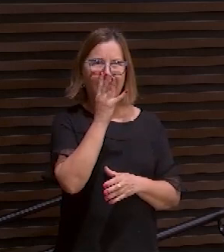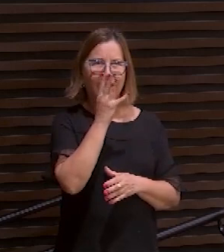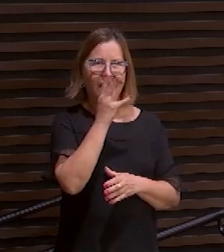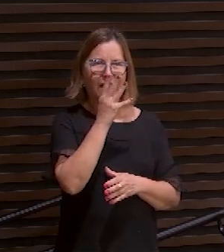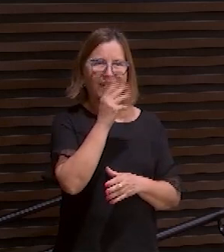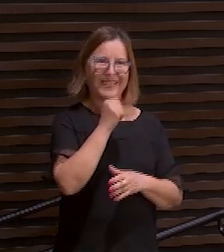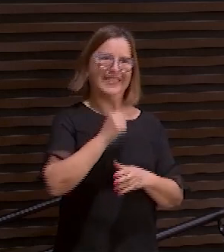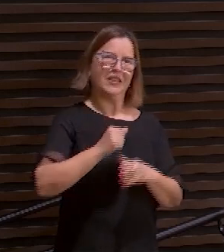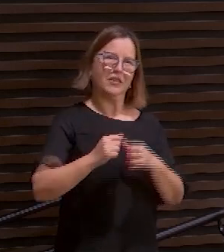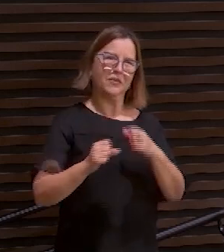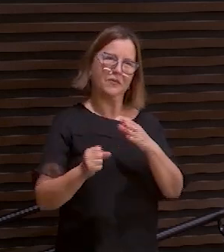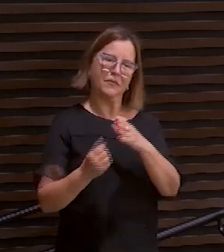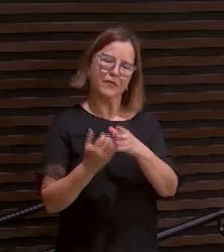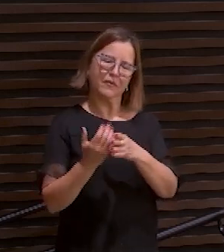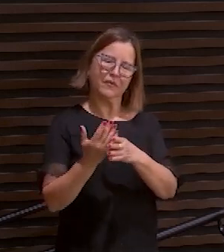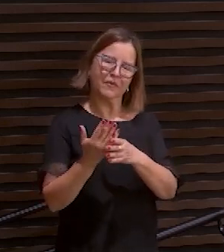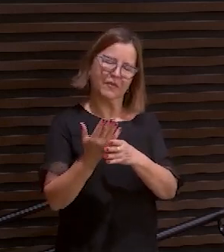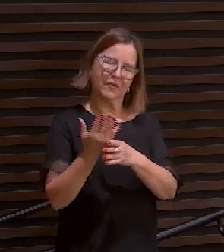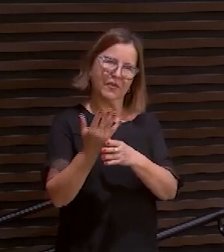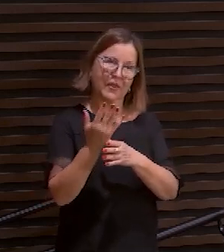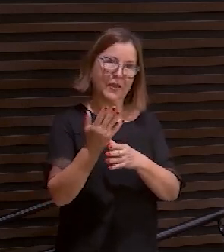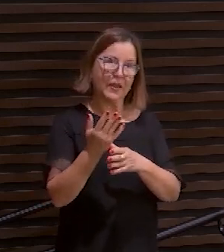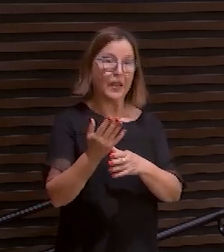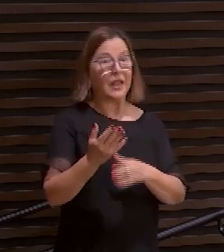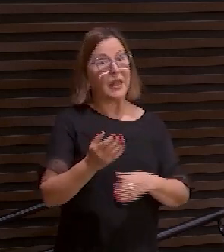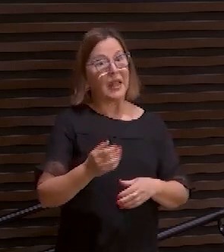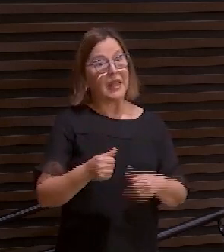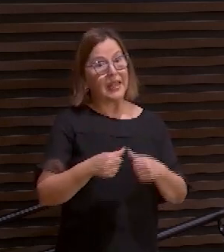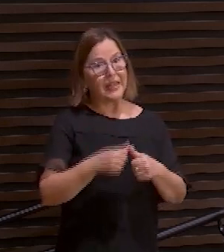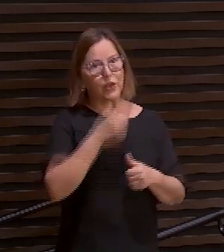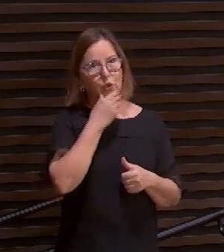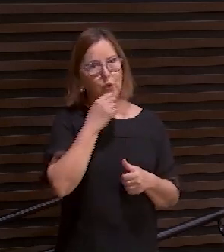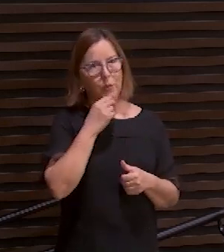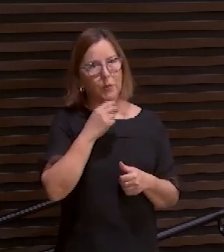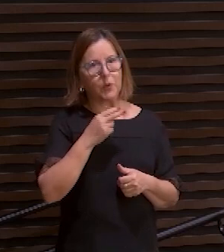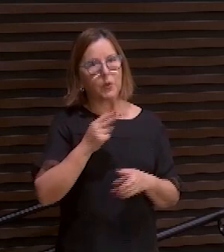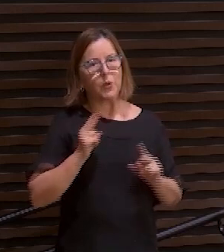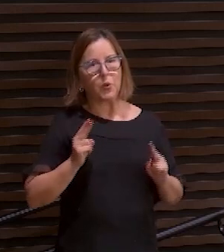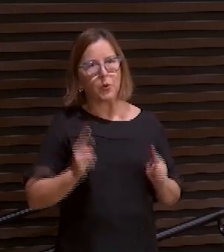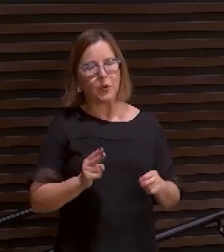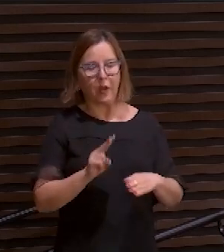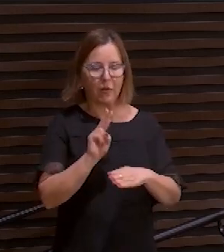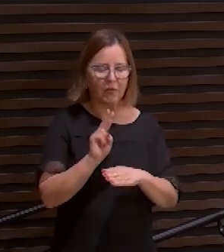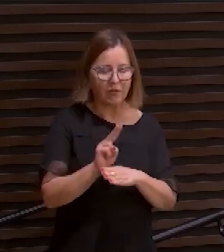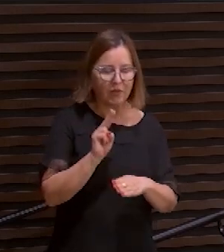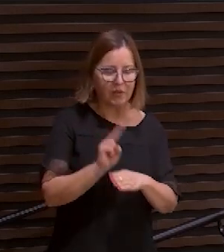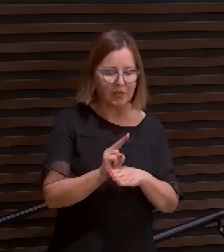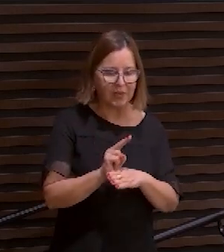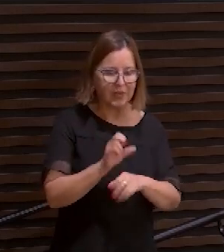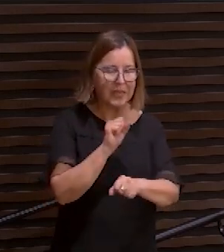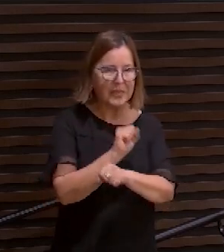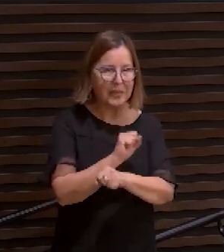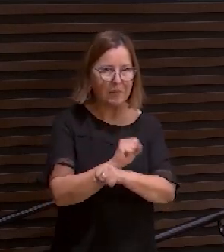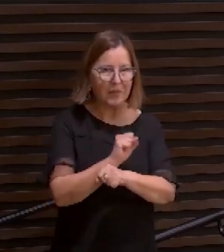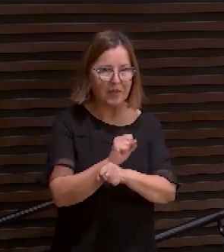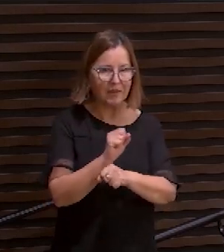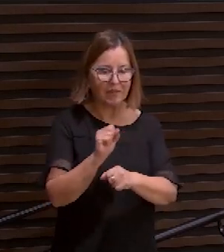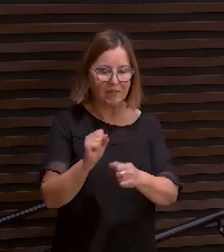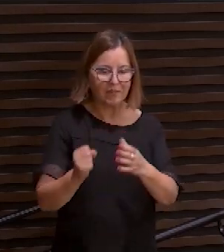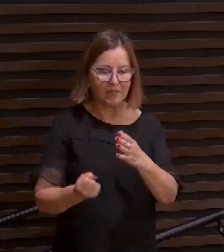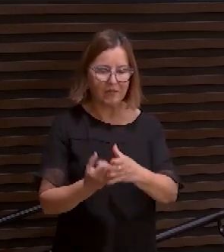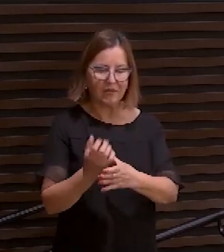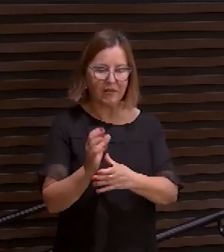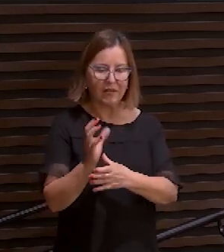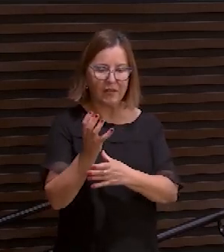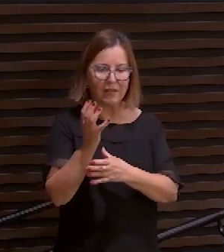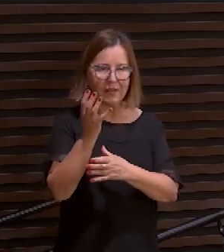Mesmo assim, esse fazendeiro continuava cuidando e esperando no desenvolvimento da planta.